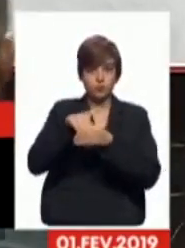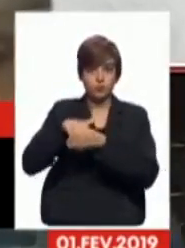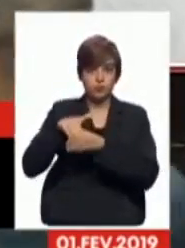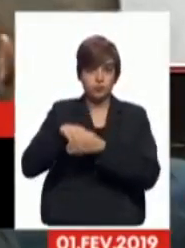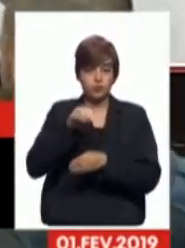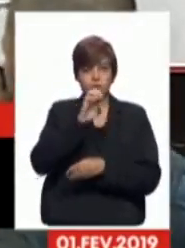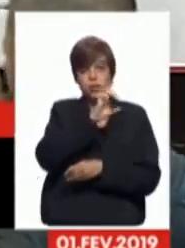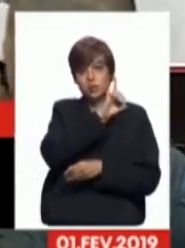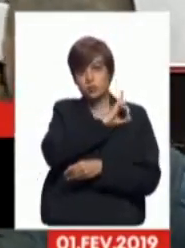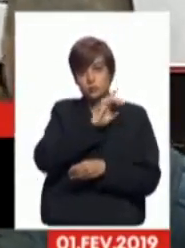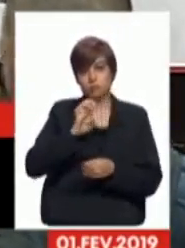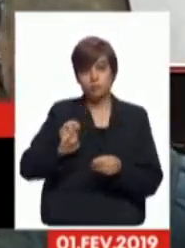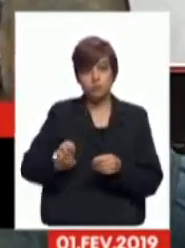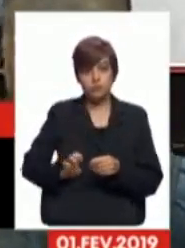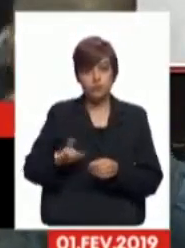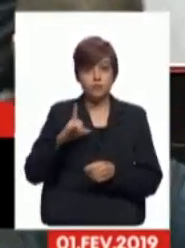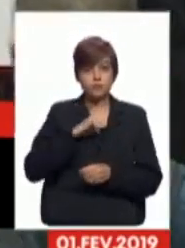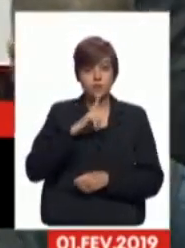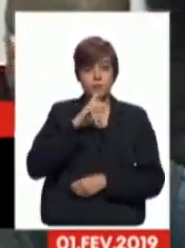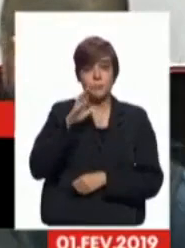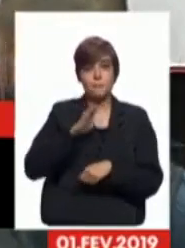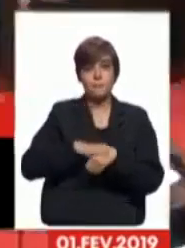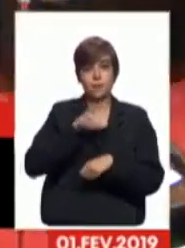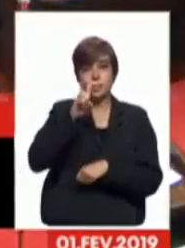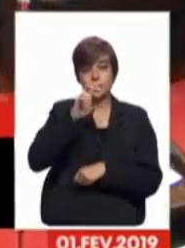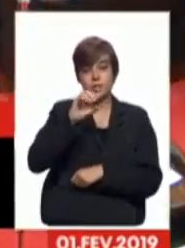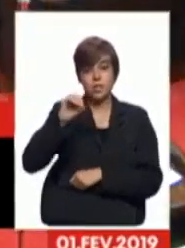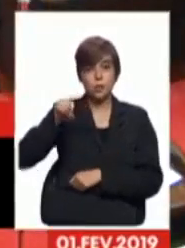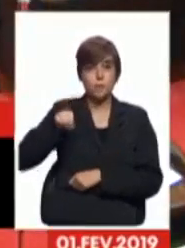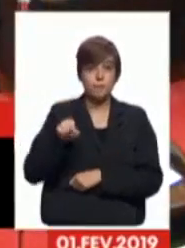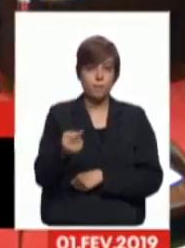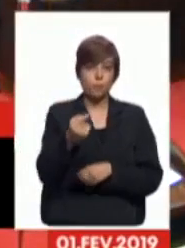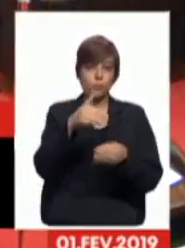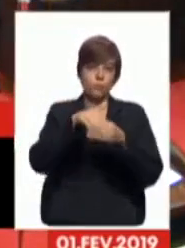com mais de 500.000 de votos.